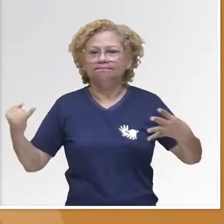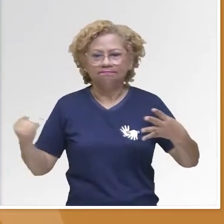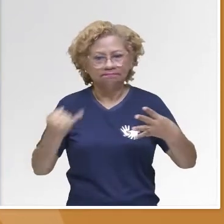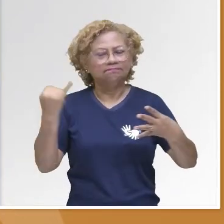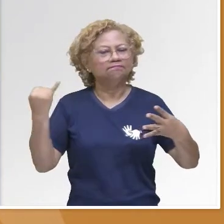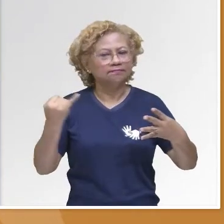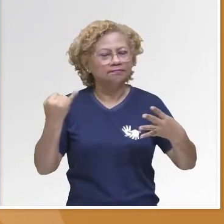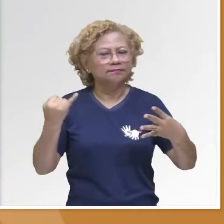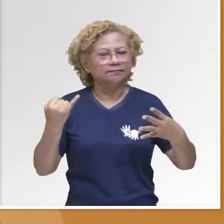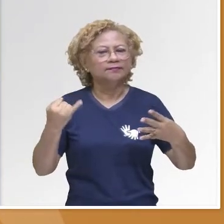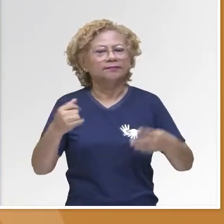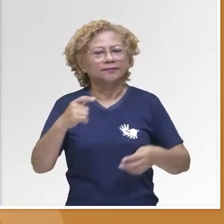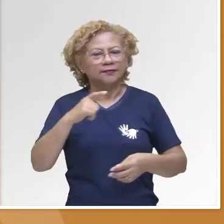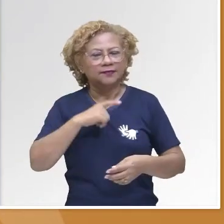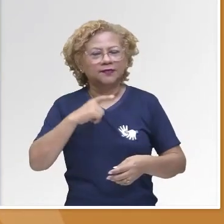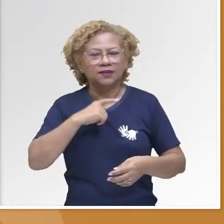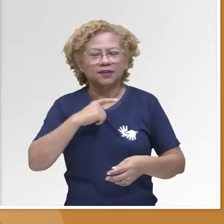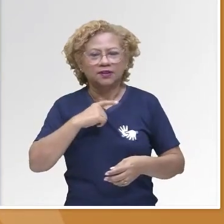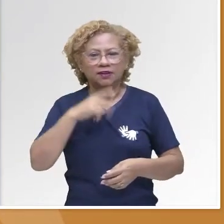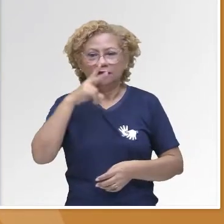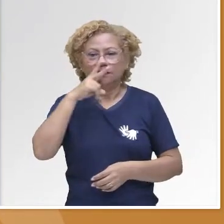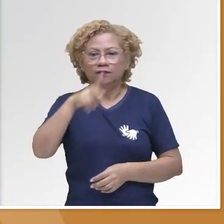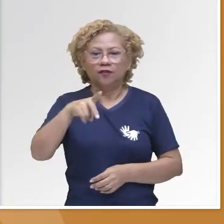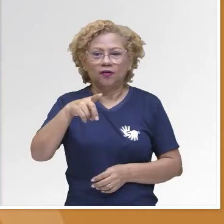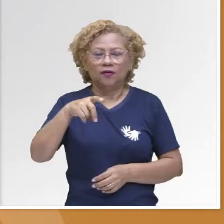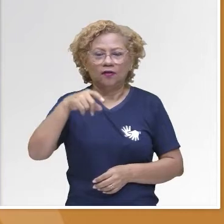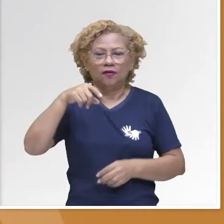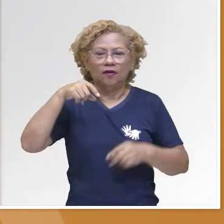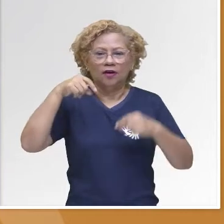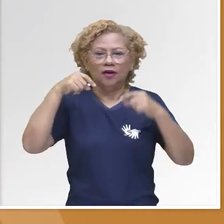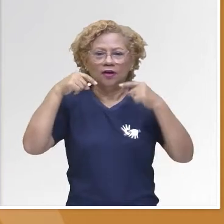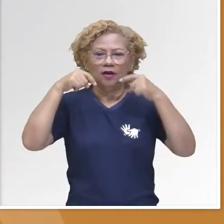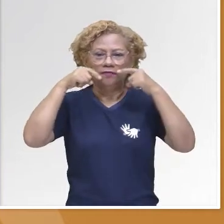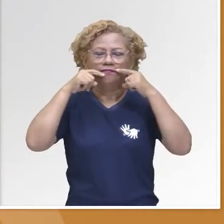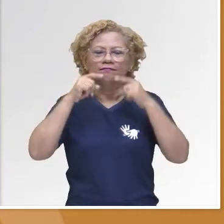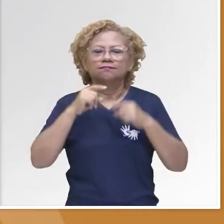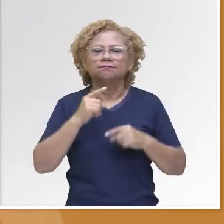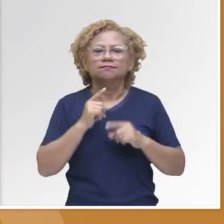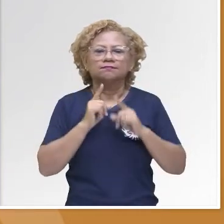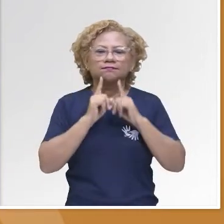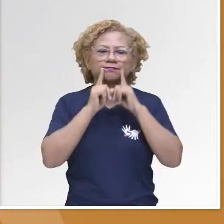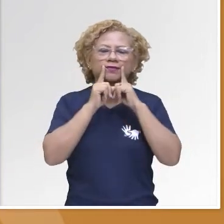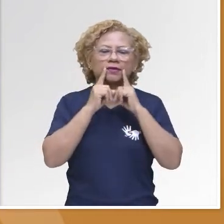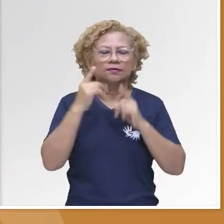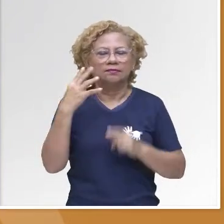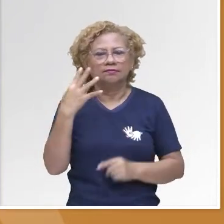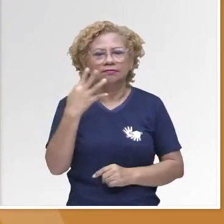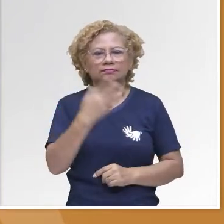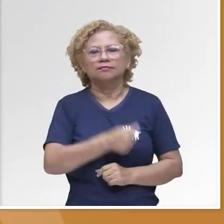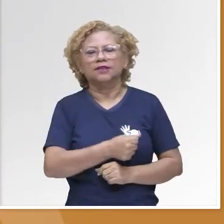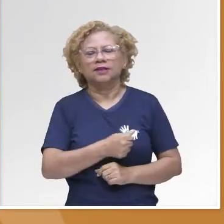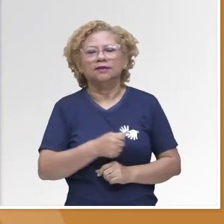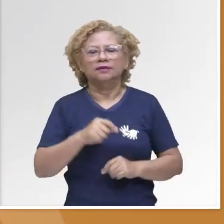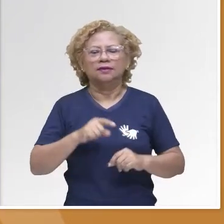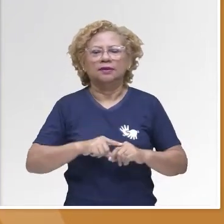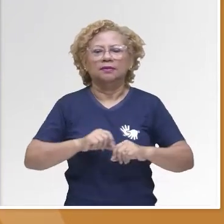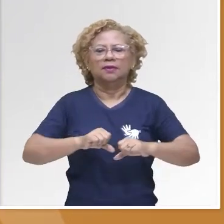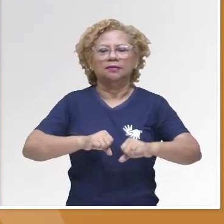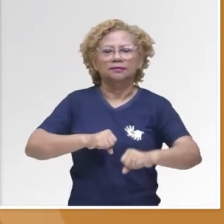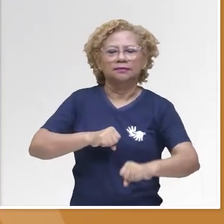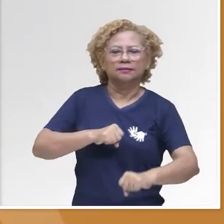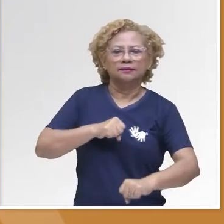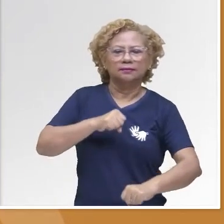contam com enormes mandíbulas, dentes grandes e afiados, andar macio e